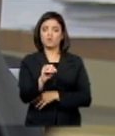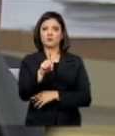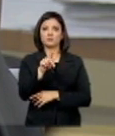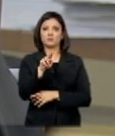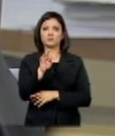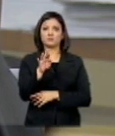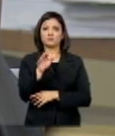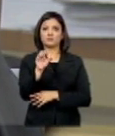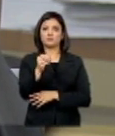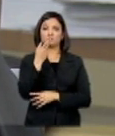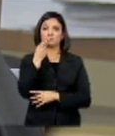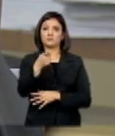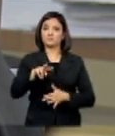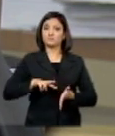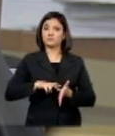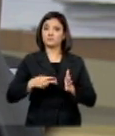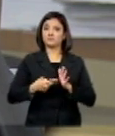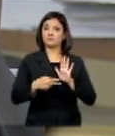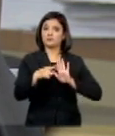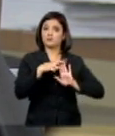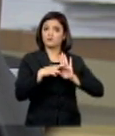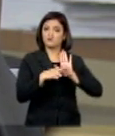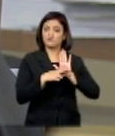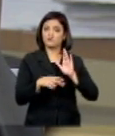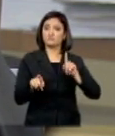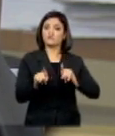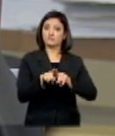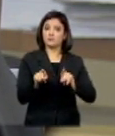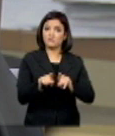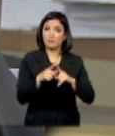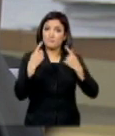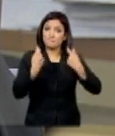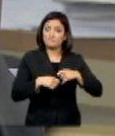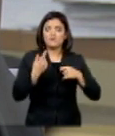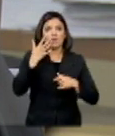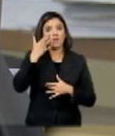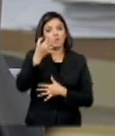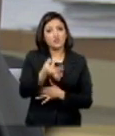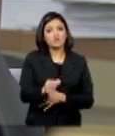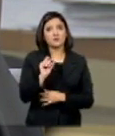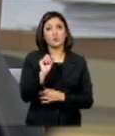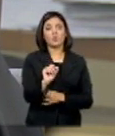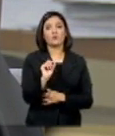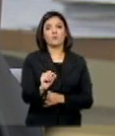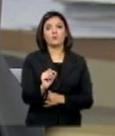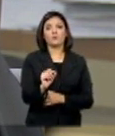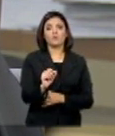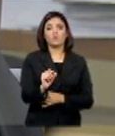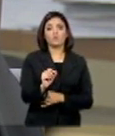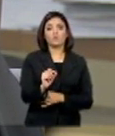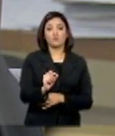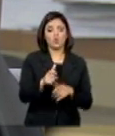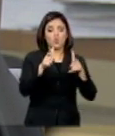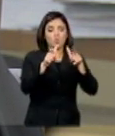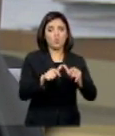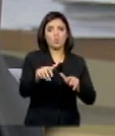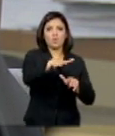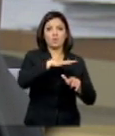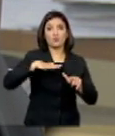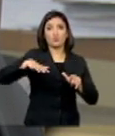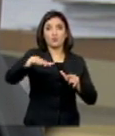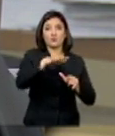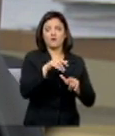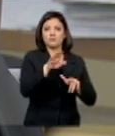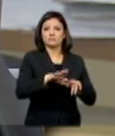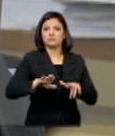significado da norma também haverá de levar em conta a realidade fática que criou o problema que suscitou